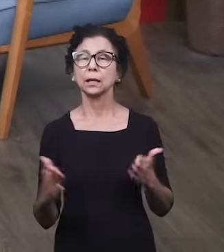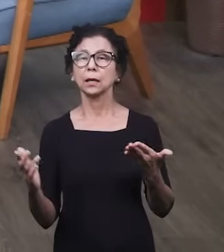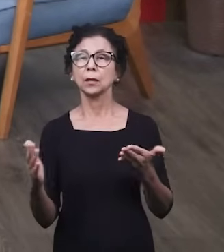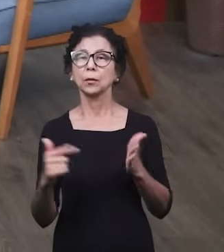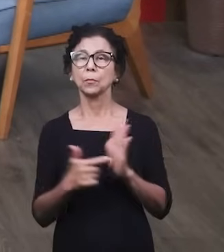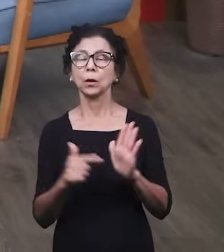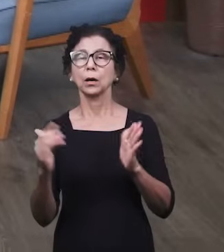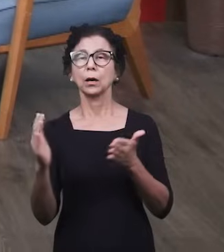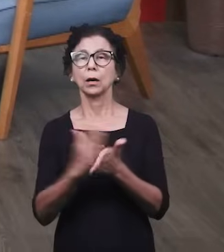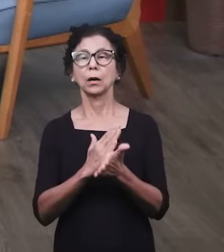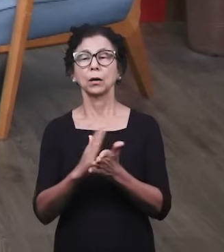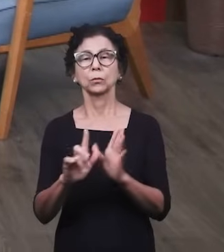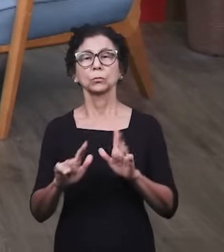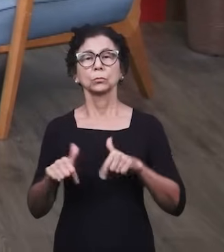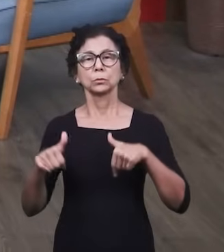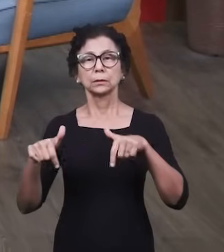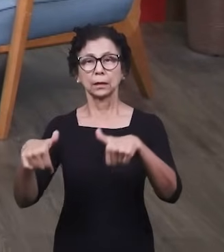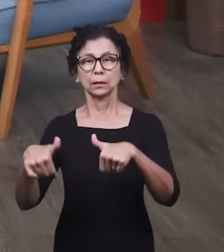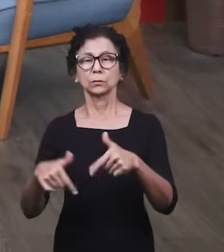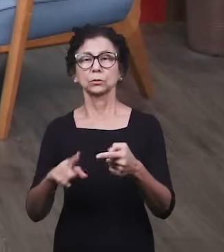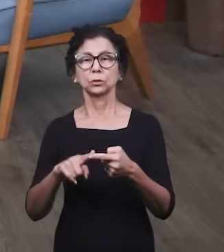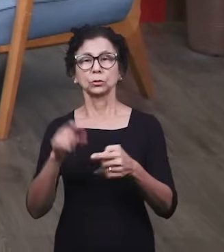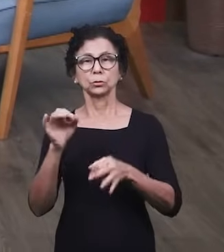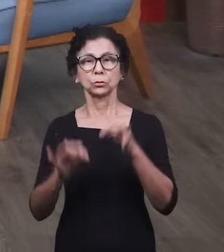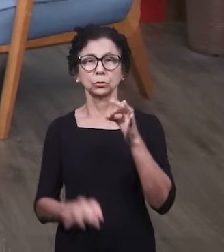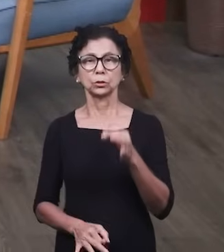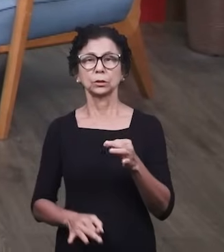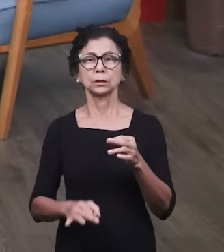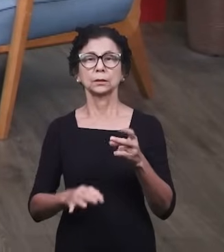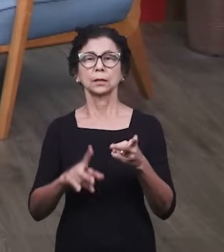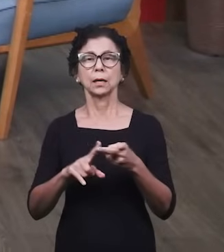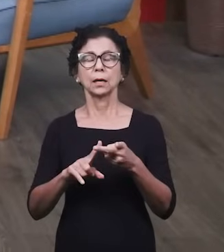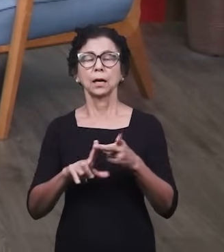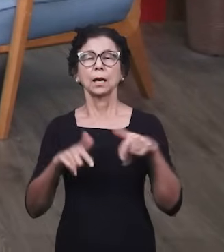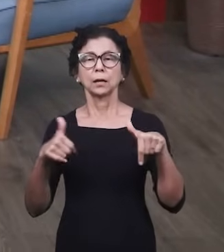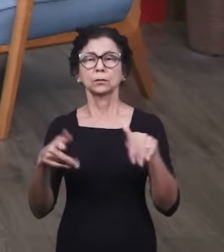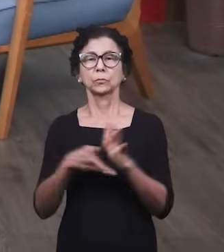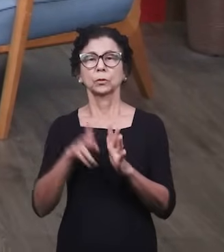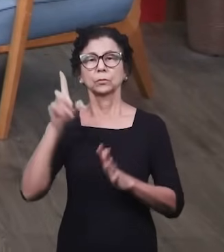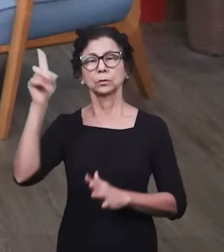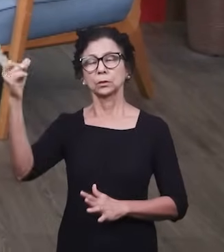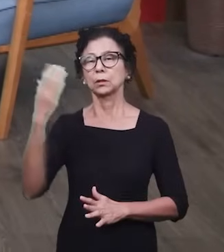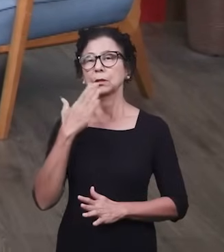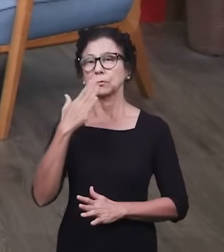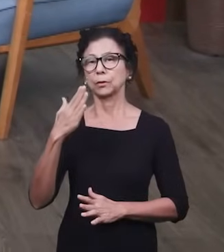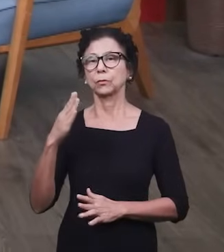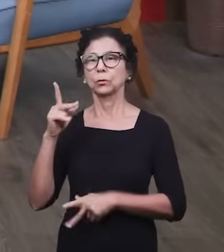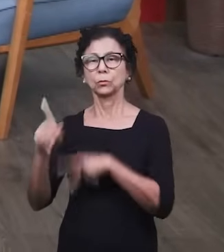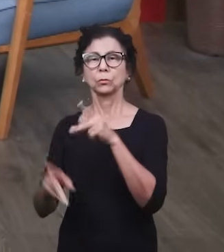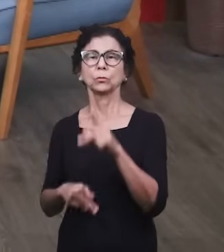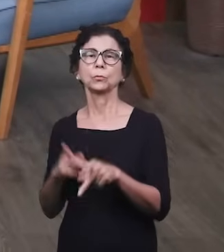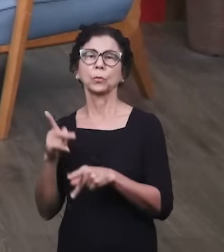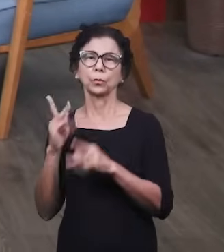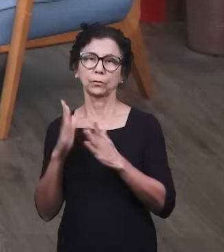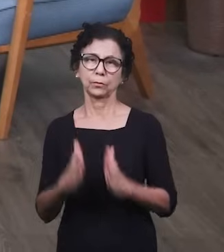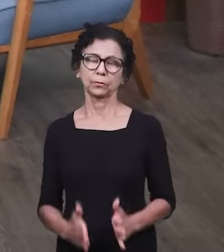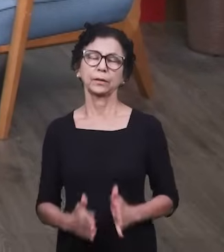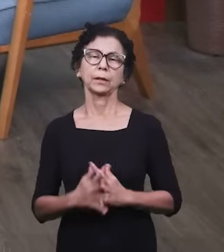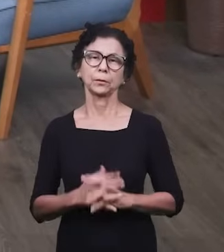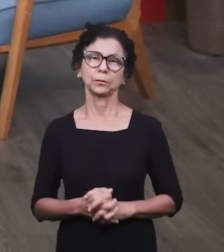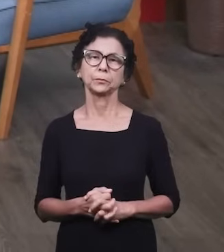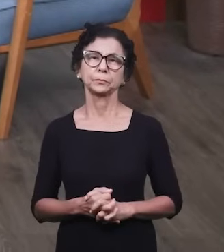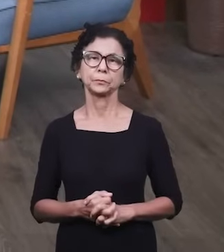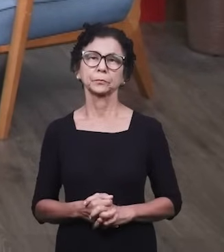alguns atos que são atos de justiça, atos de Deus, em favor do seu povo.